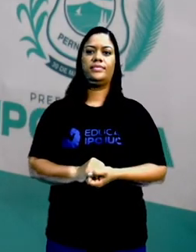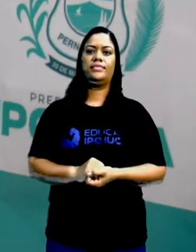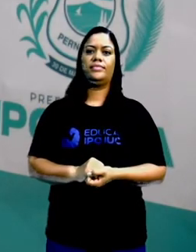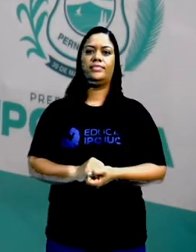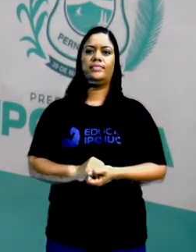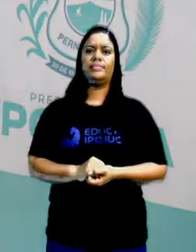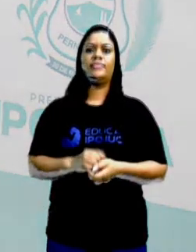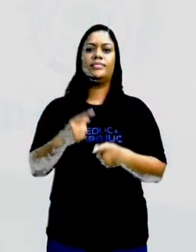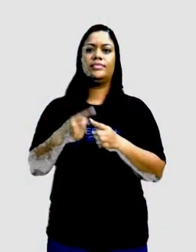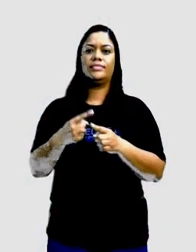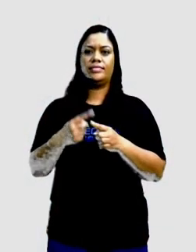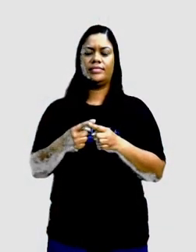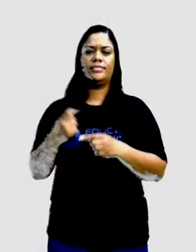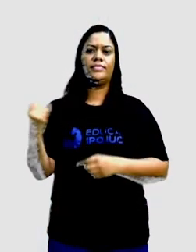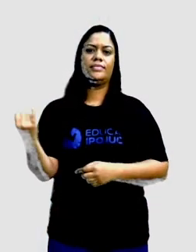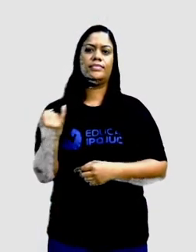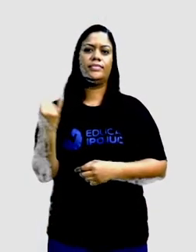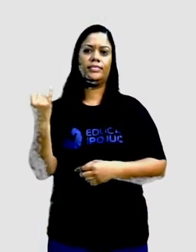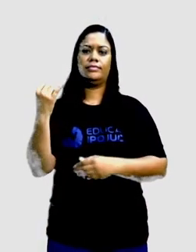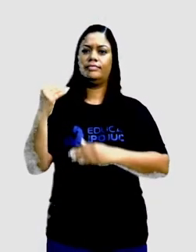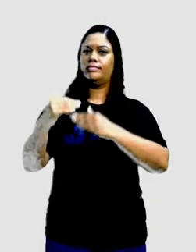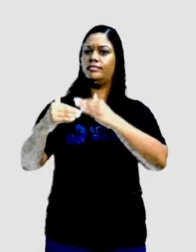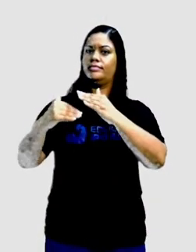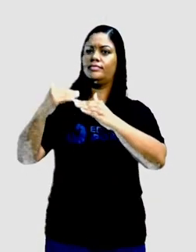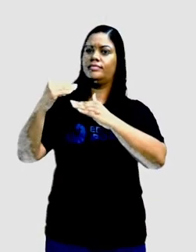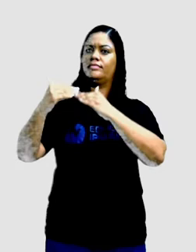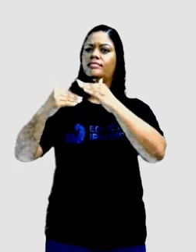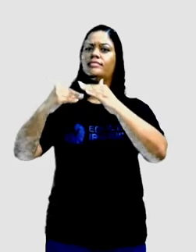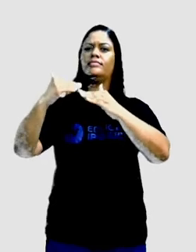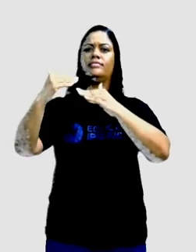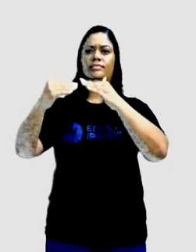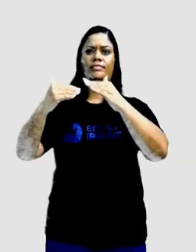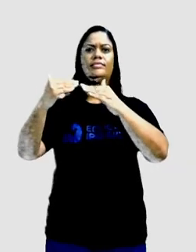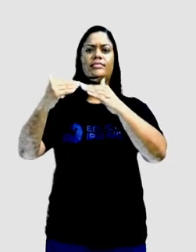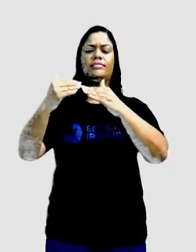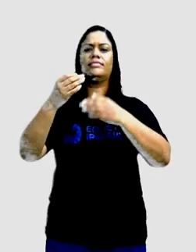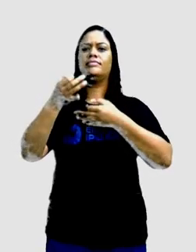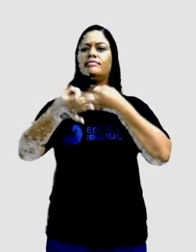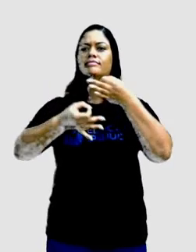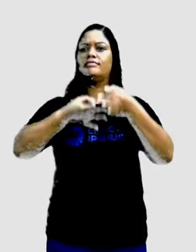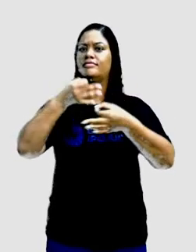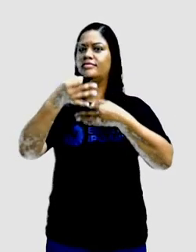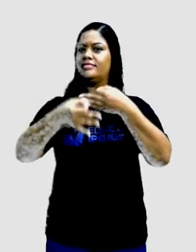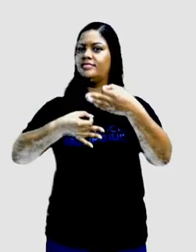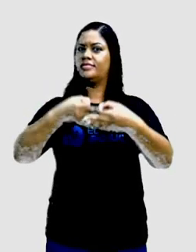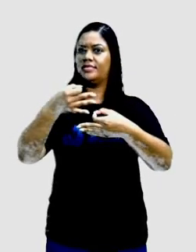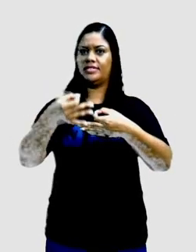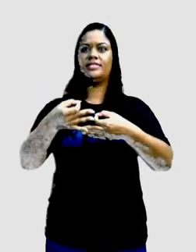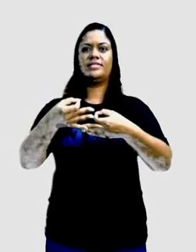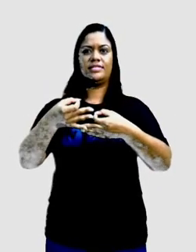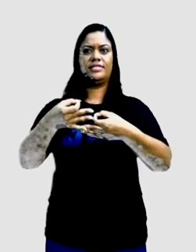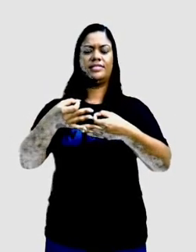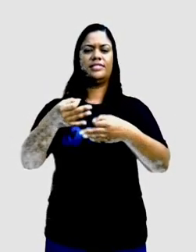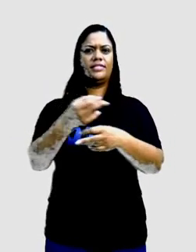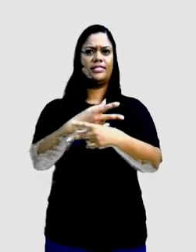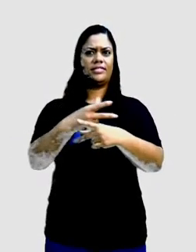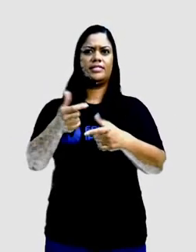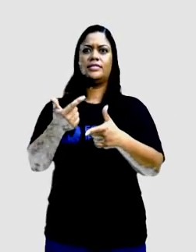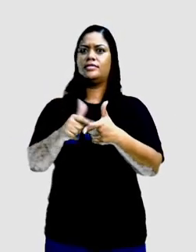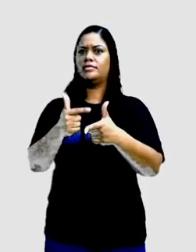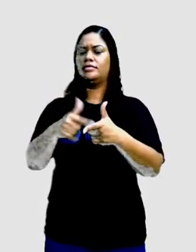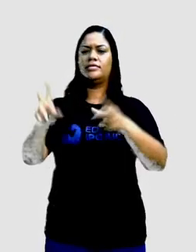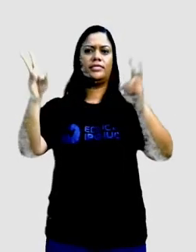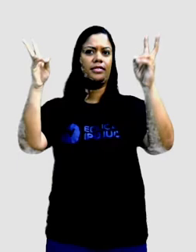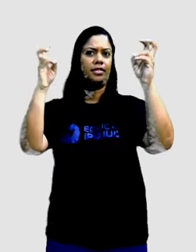tá gente é importante desenvolver a capacidade de argumentação frente a situações